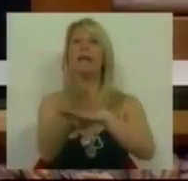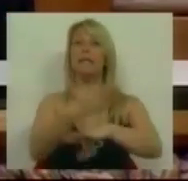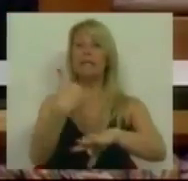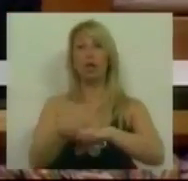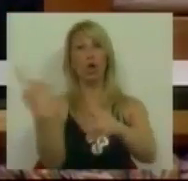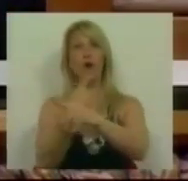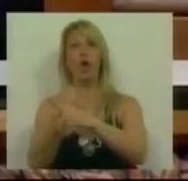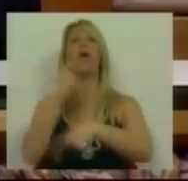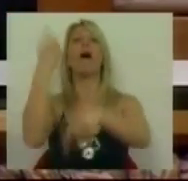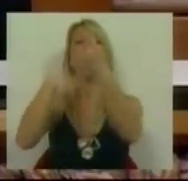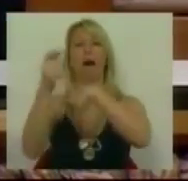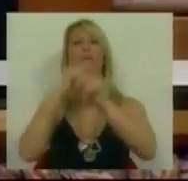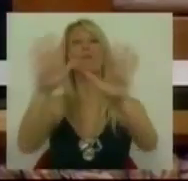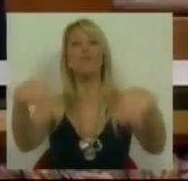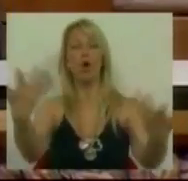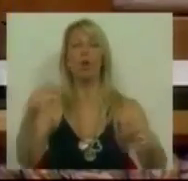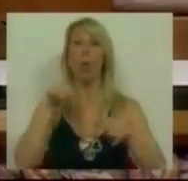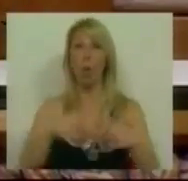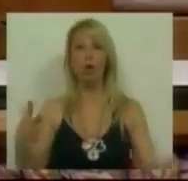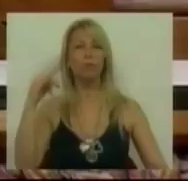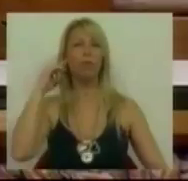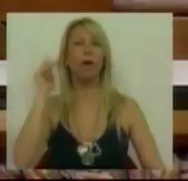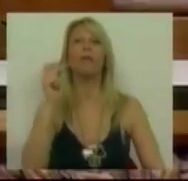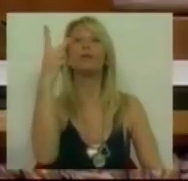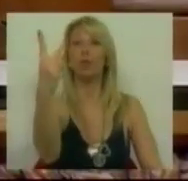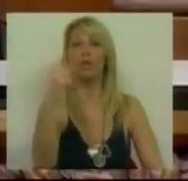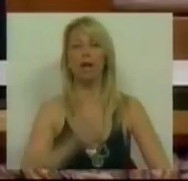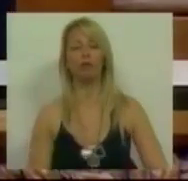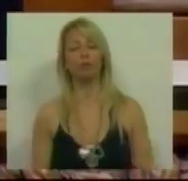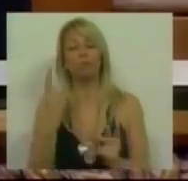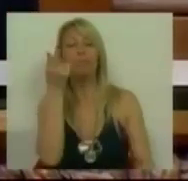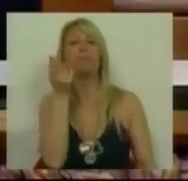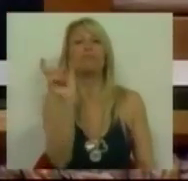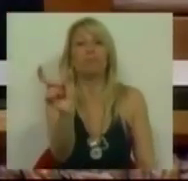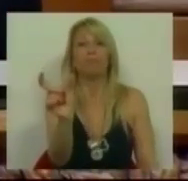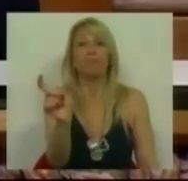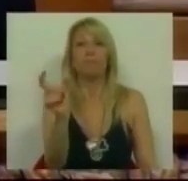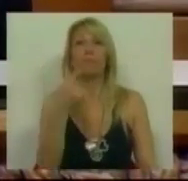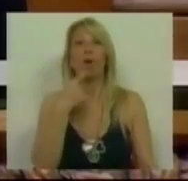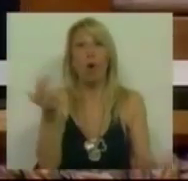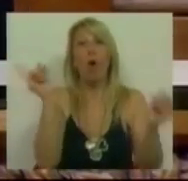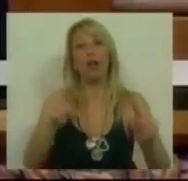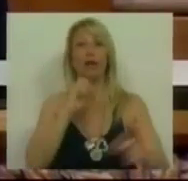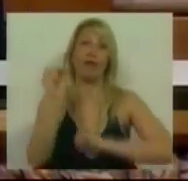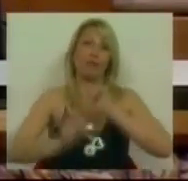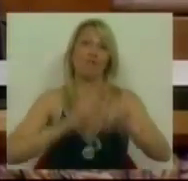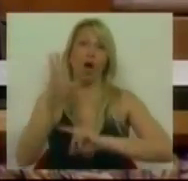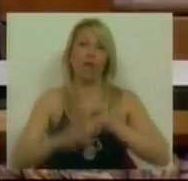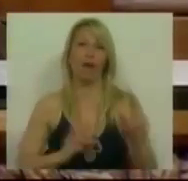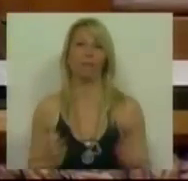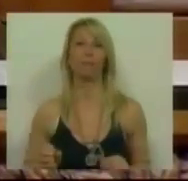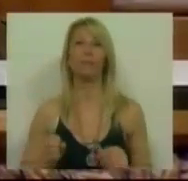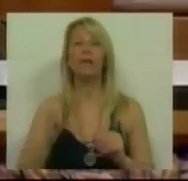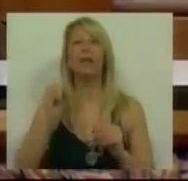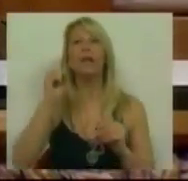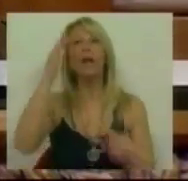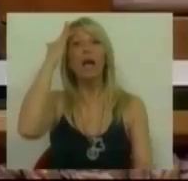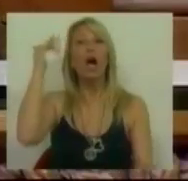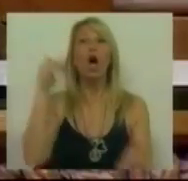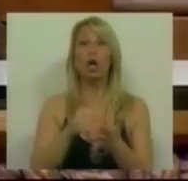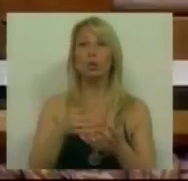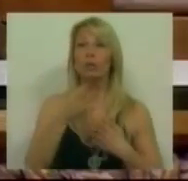transacionáveis. Hoje, 2 anos passados, e para usar um termo que recentemente voltou a estar na moda, os resultados da narrativa